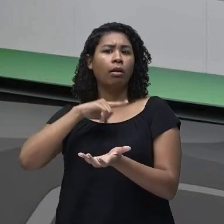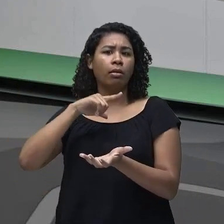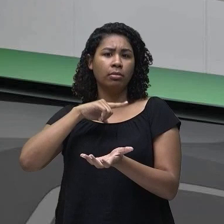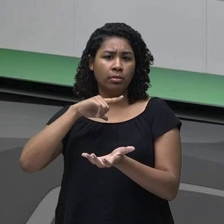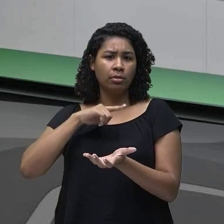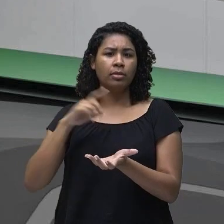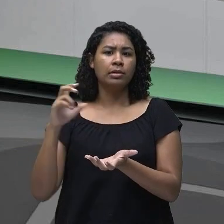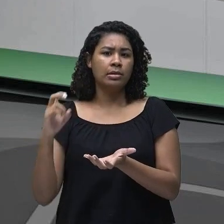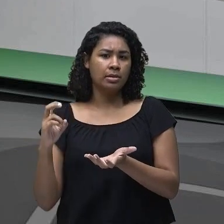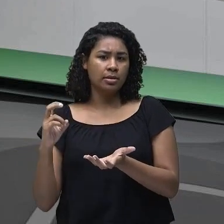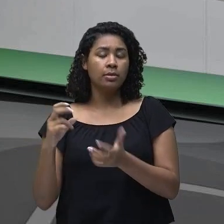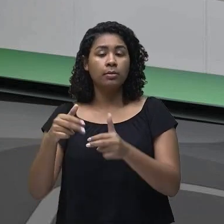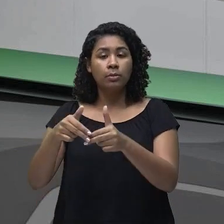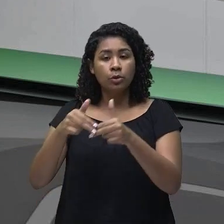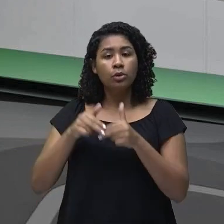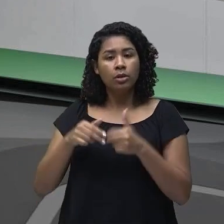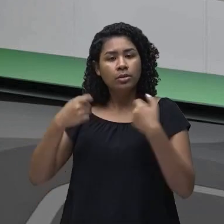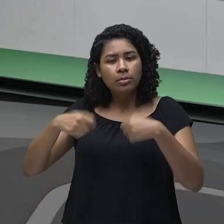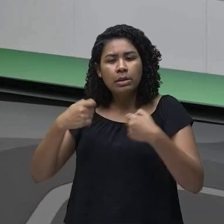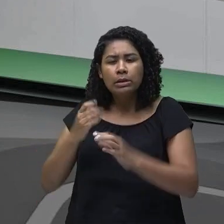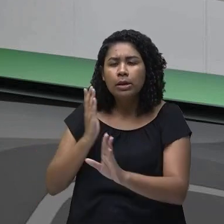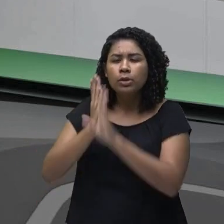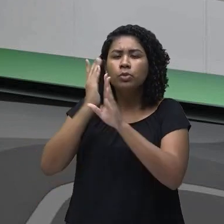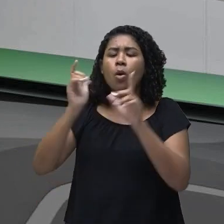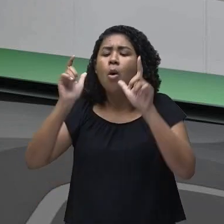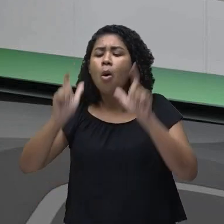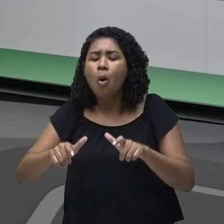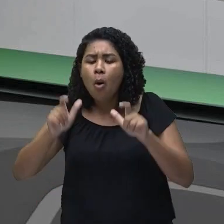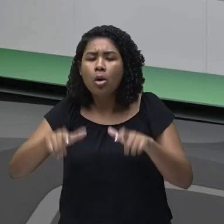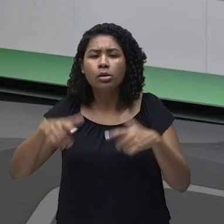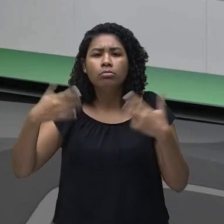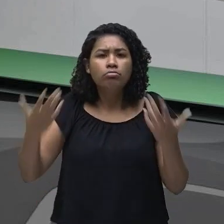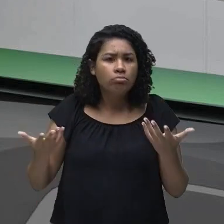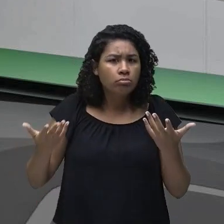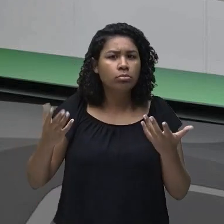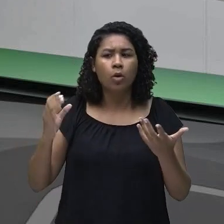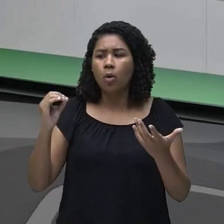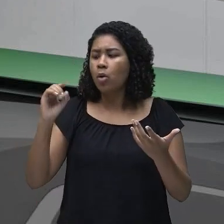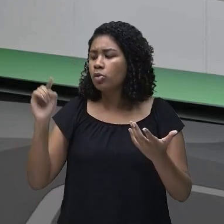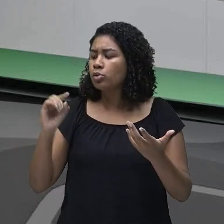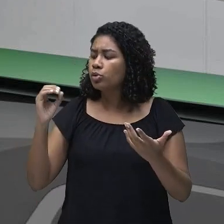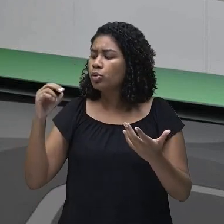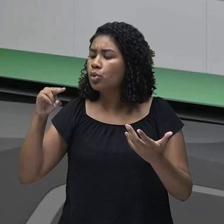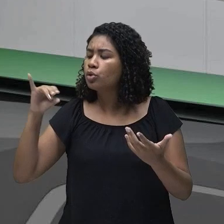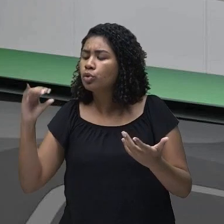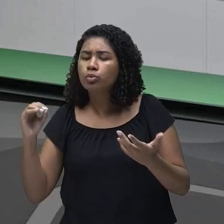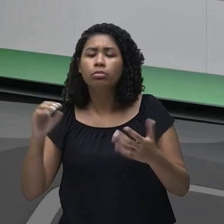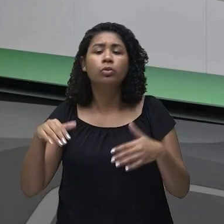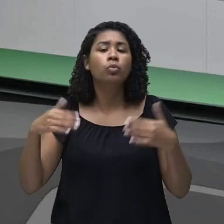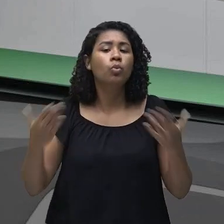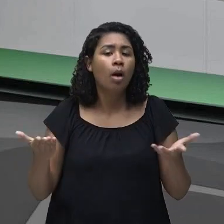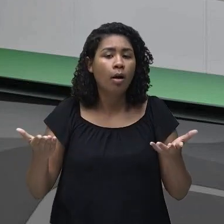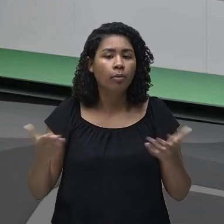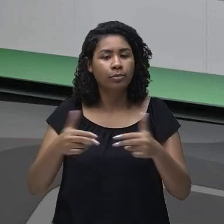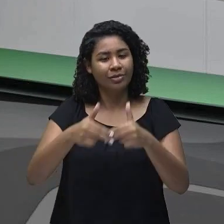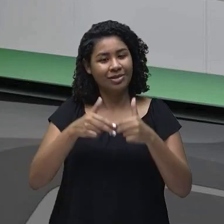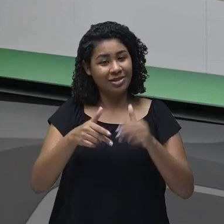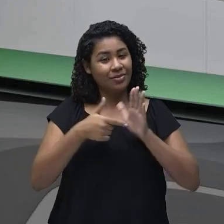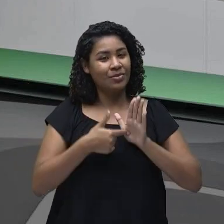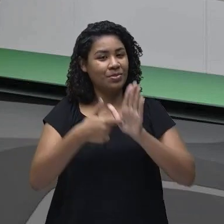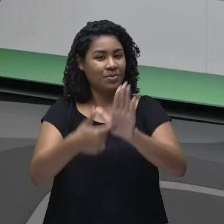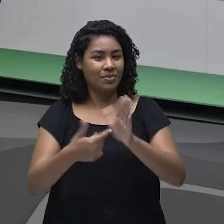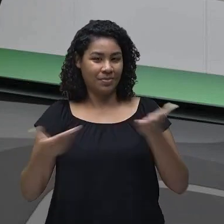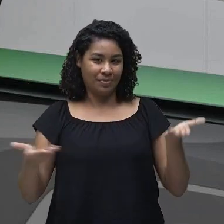está presente a camada de ozônio, né? Então a gente vai relembrar aqui com vocês rapidinho quais são as camadas da